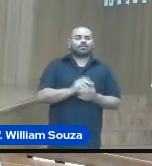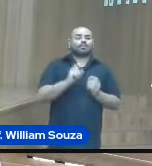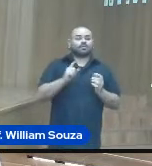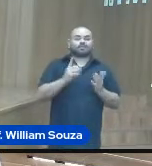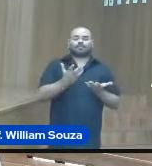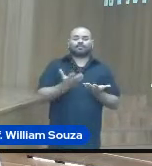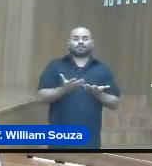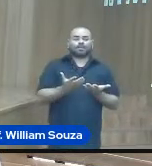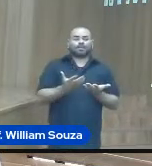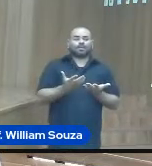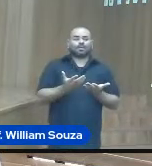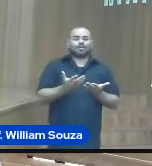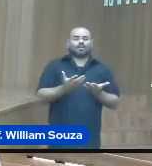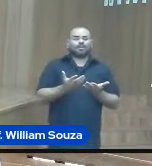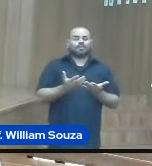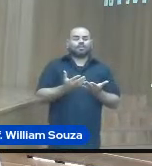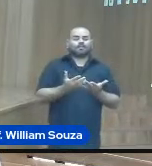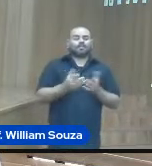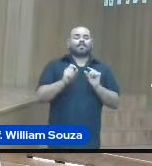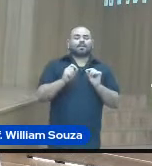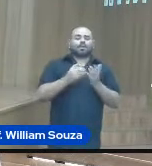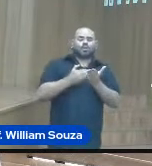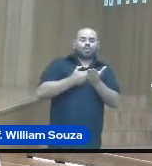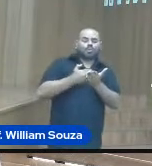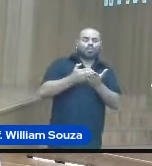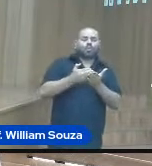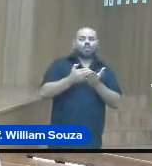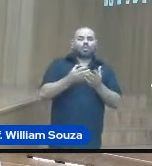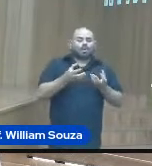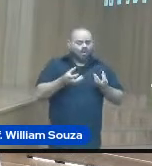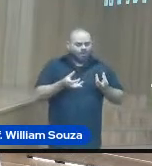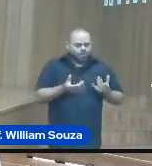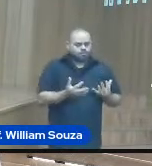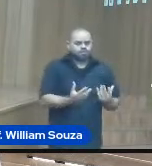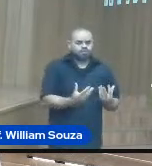fanatismo, começam a queimar todos os livros